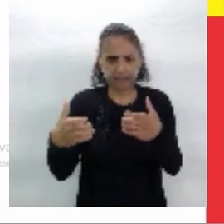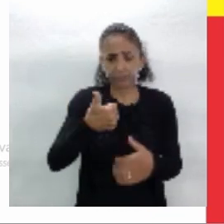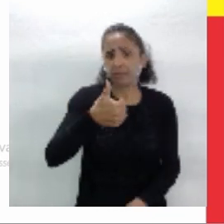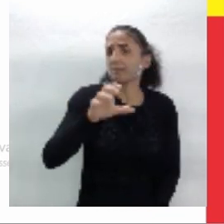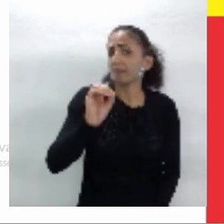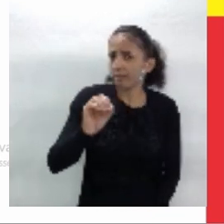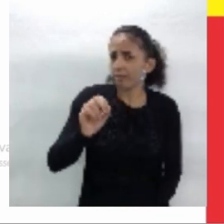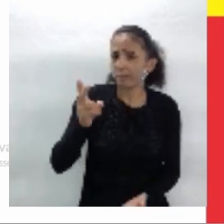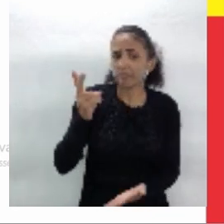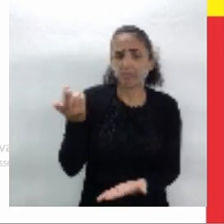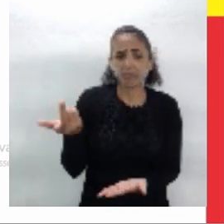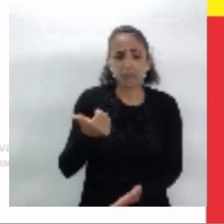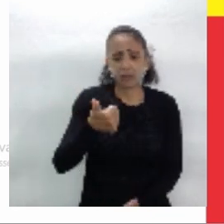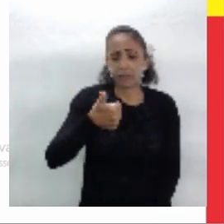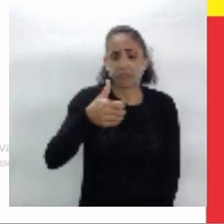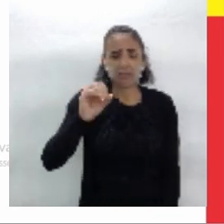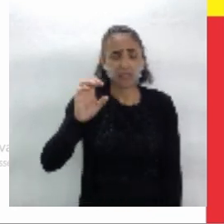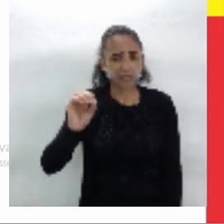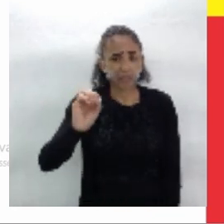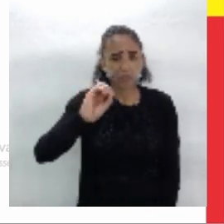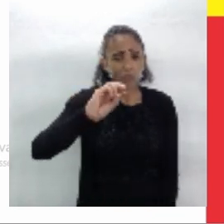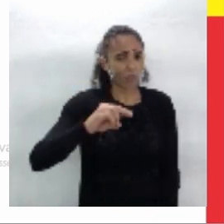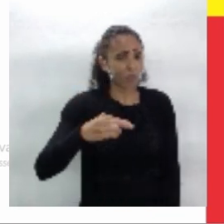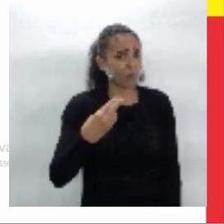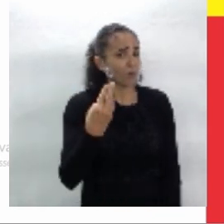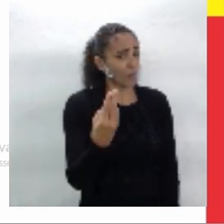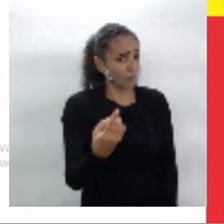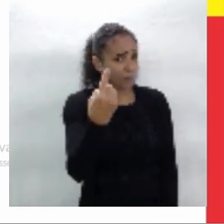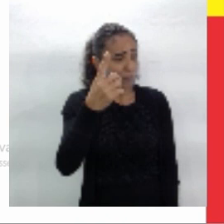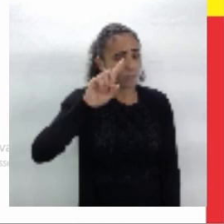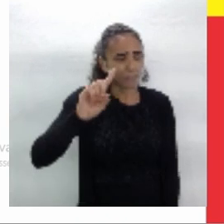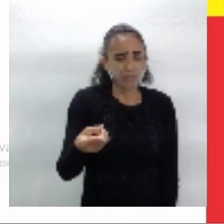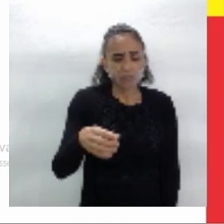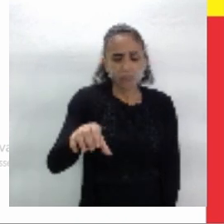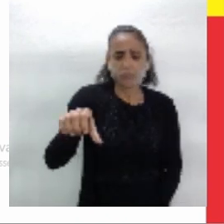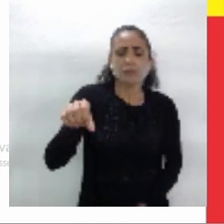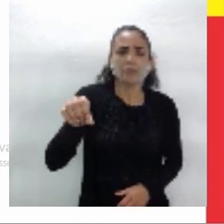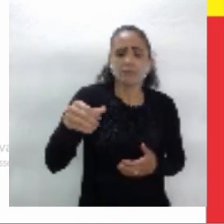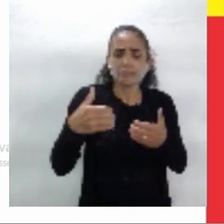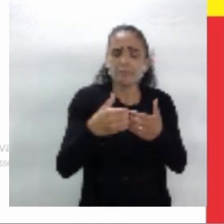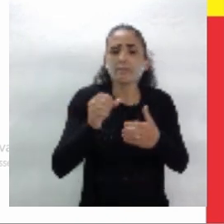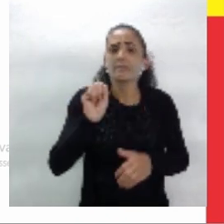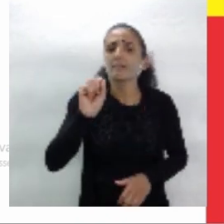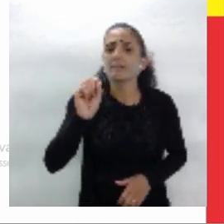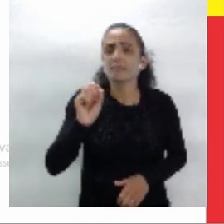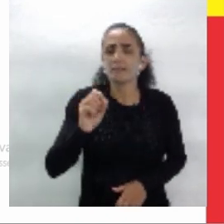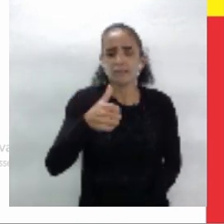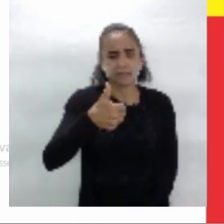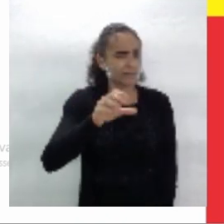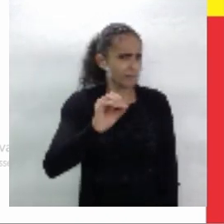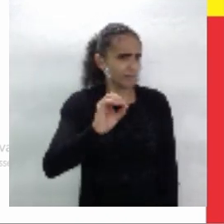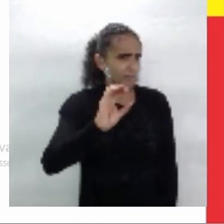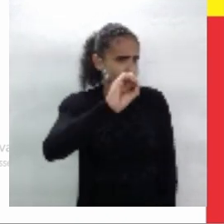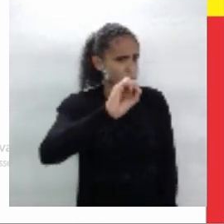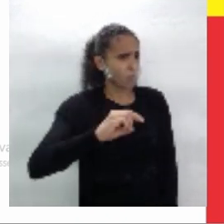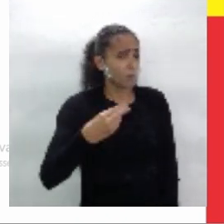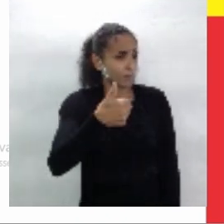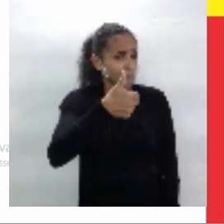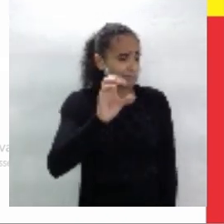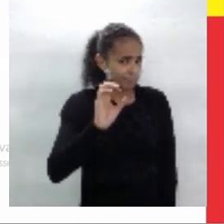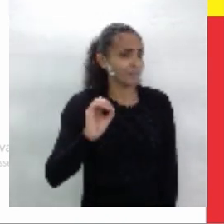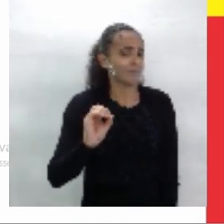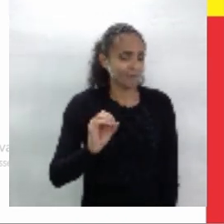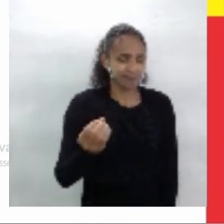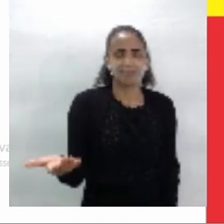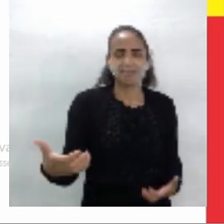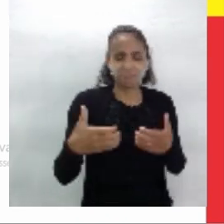10, 100 ou 1000. Então, veja, o 9 é mais perto de quem? De 10 ou de 100? Mais